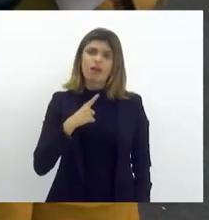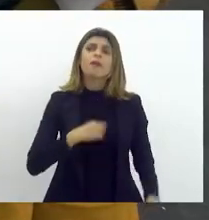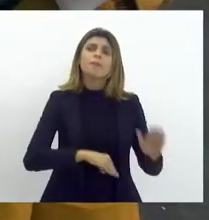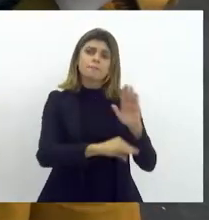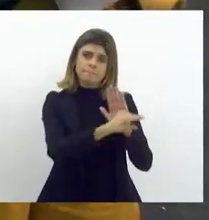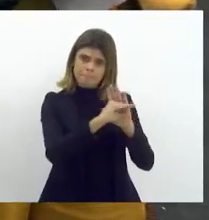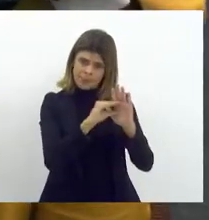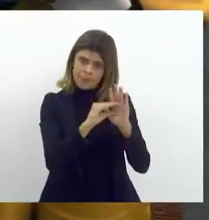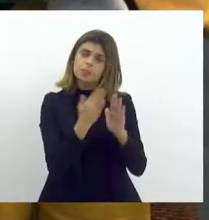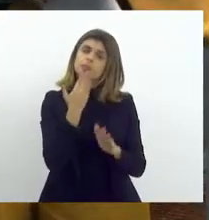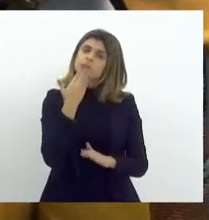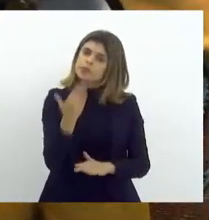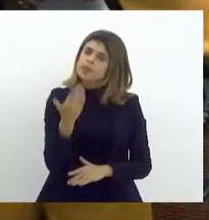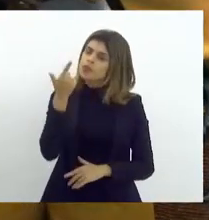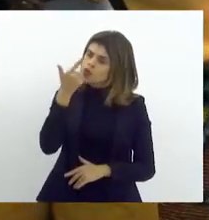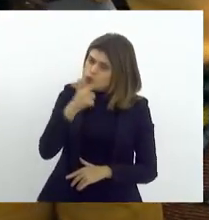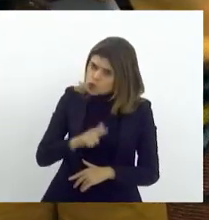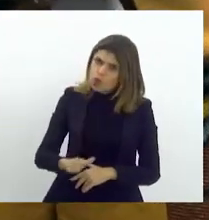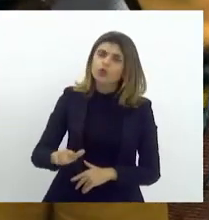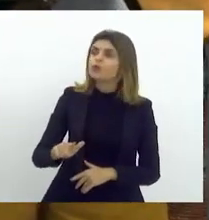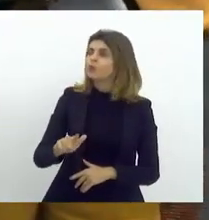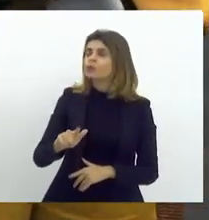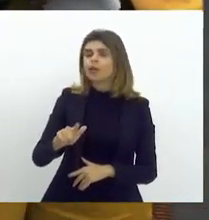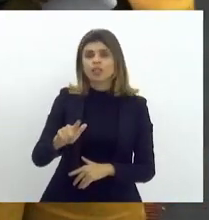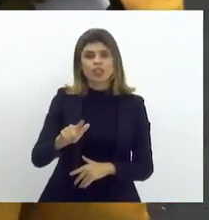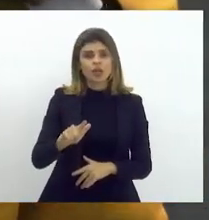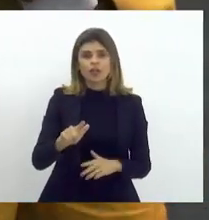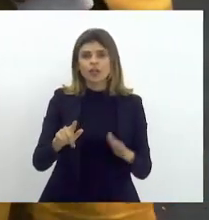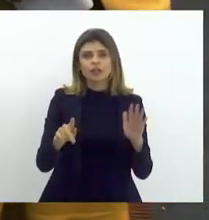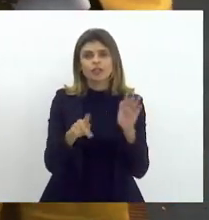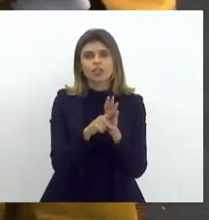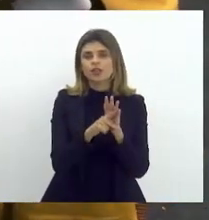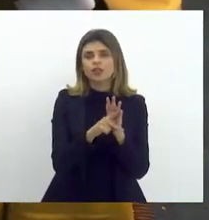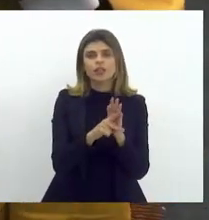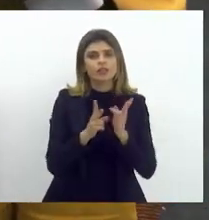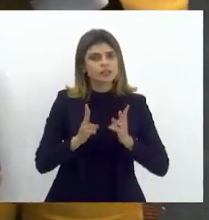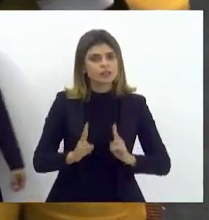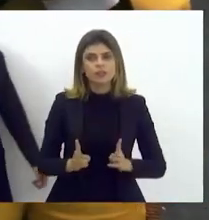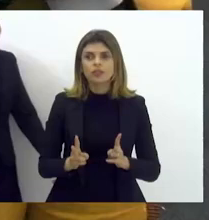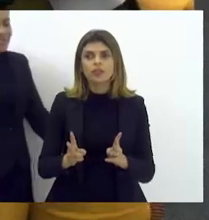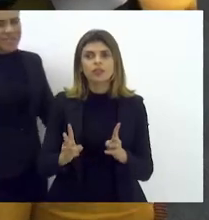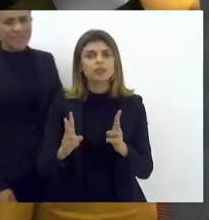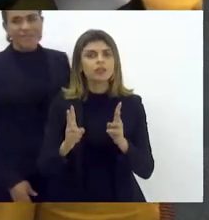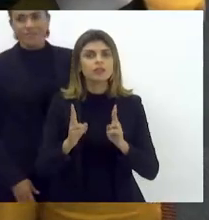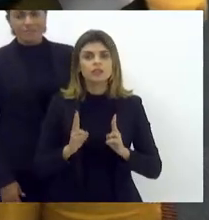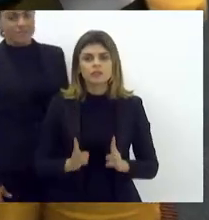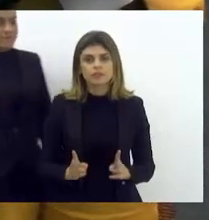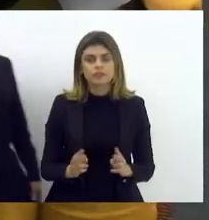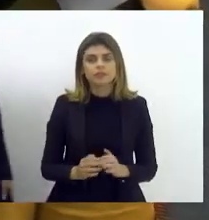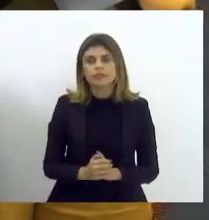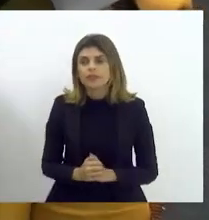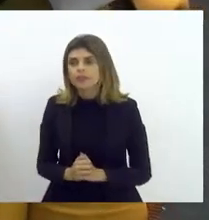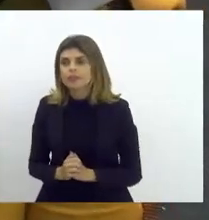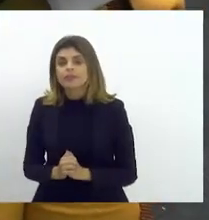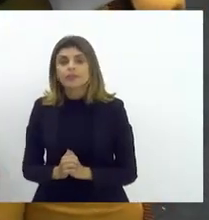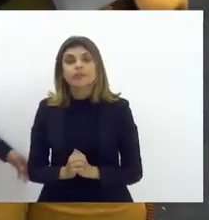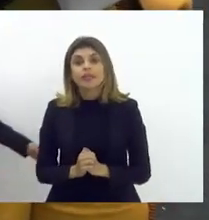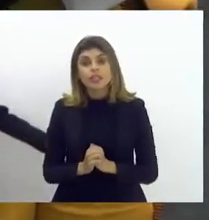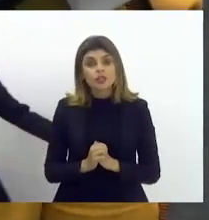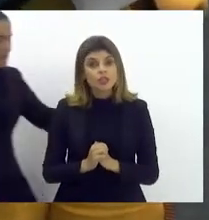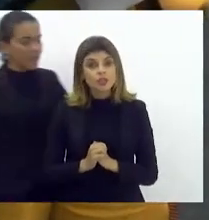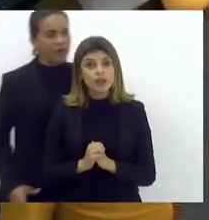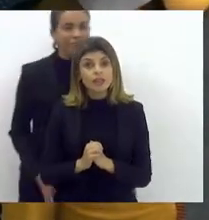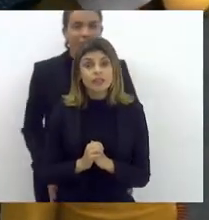também na Copa iremos destaque para que o que tá atrasado seja pago é uma coisa que Oposição não abre mão